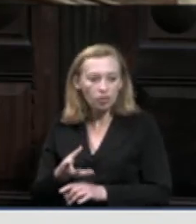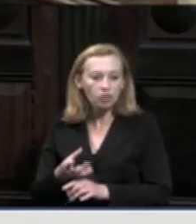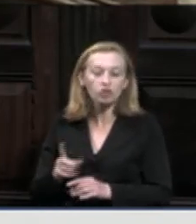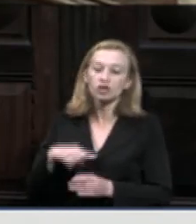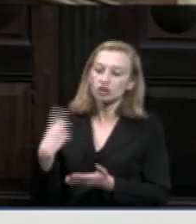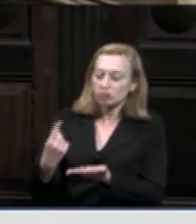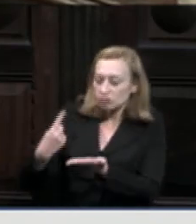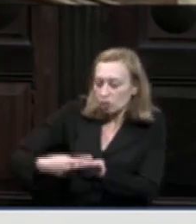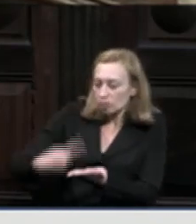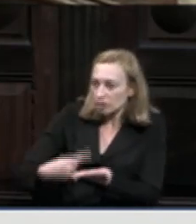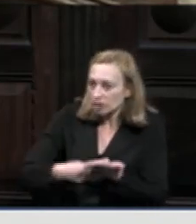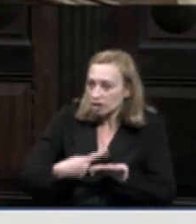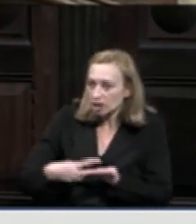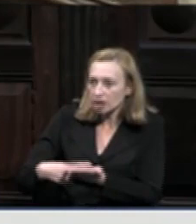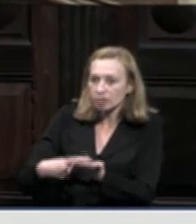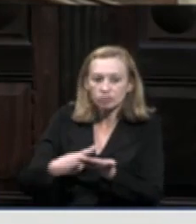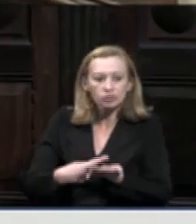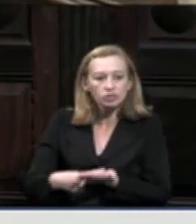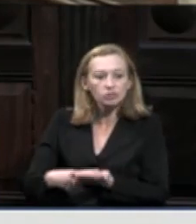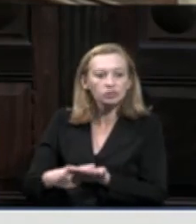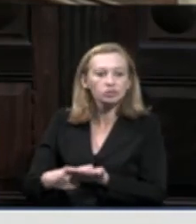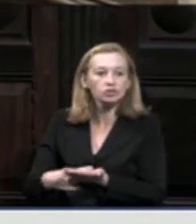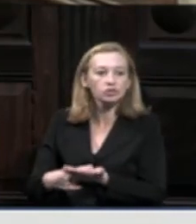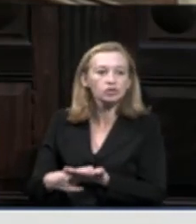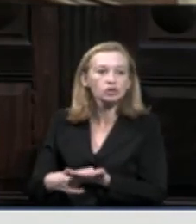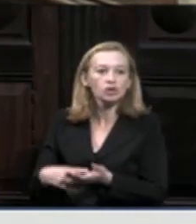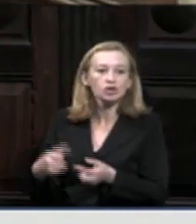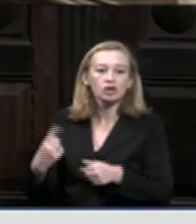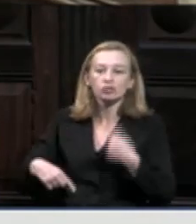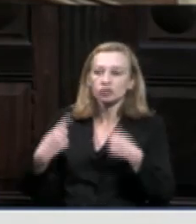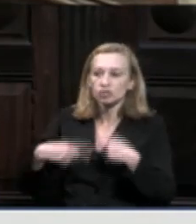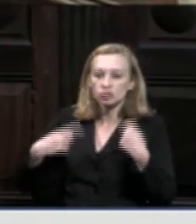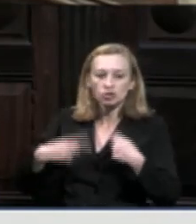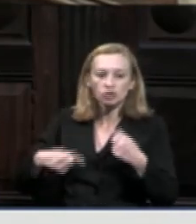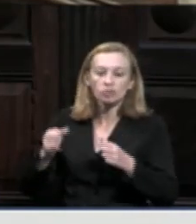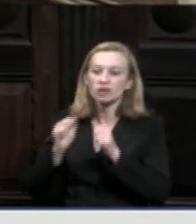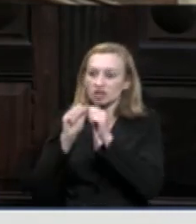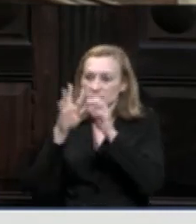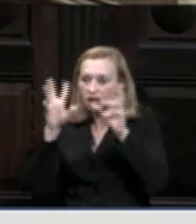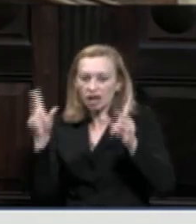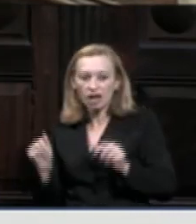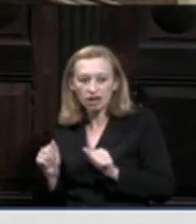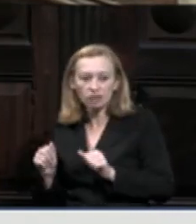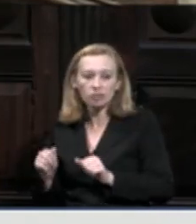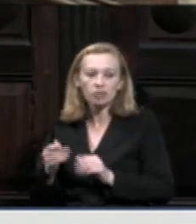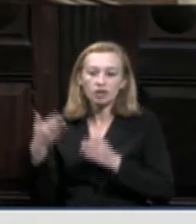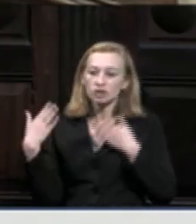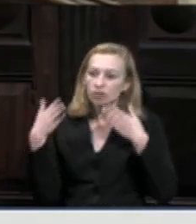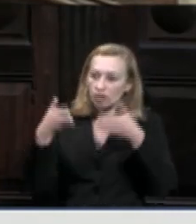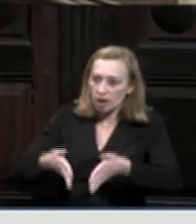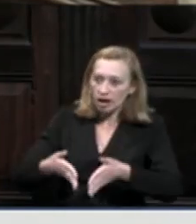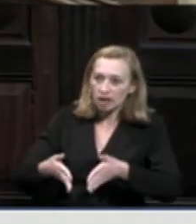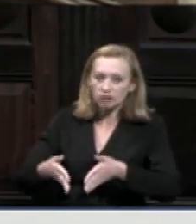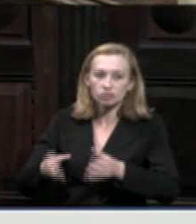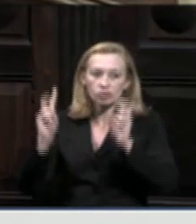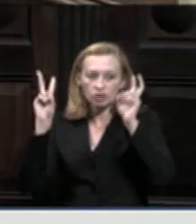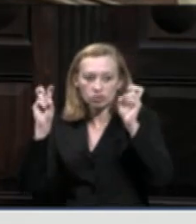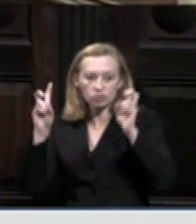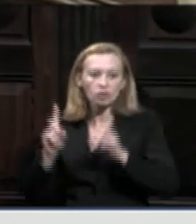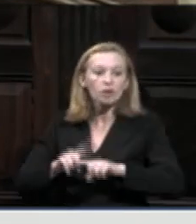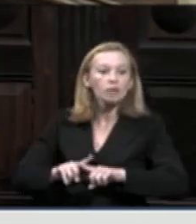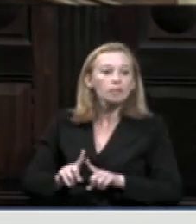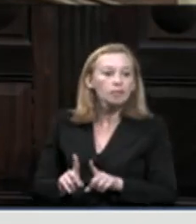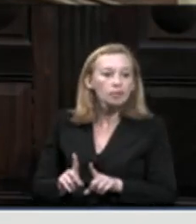combine a agilidade da tramitação com um debate mais claro, mais focado nessa questão. Mas